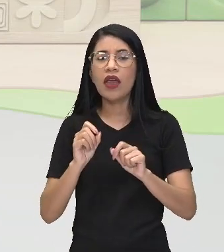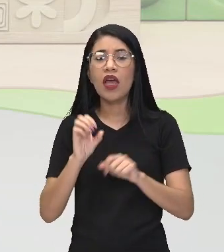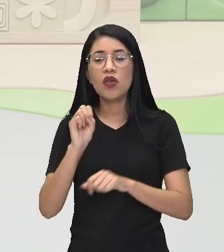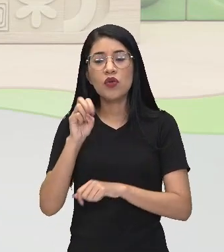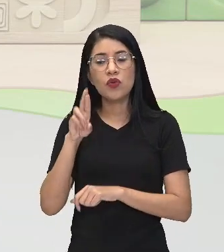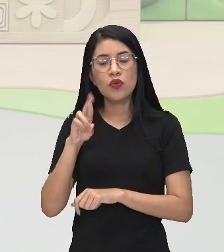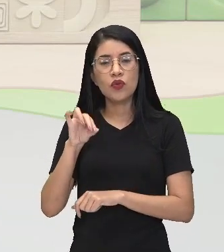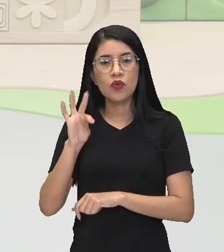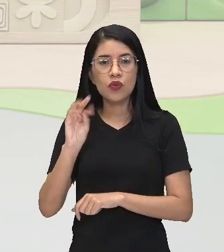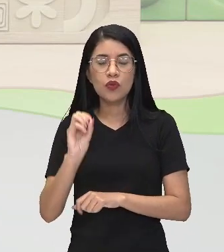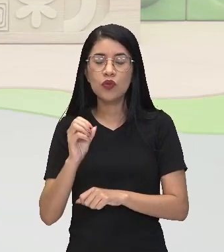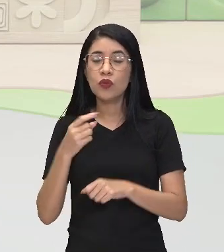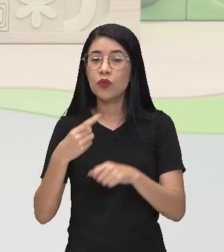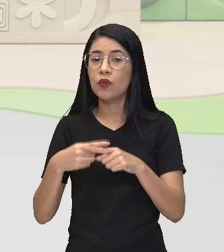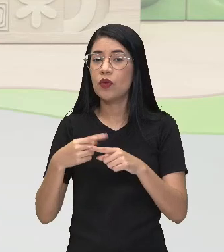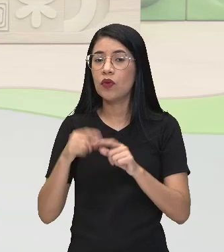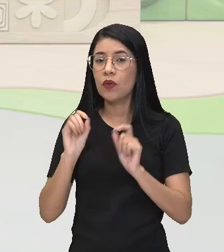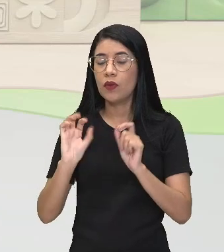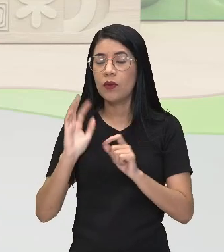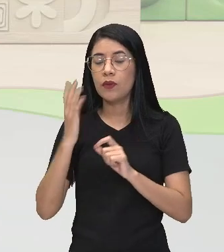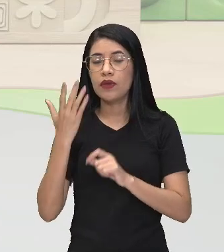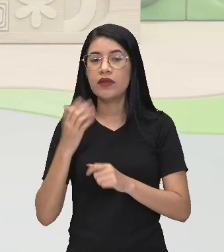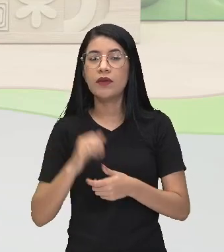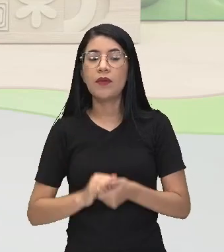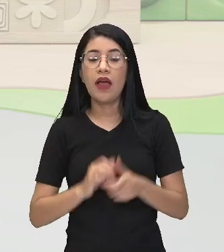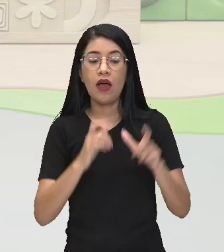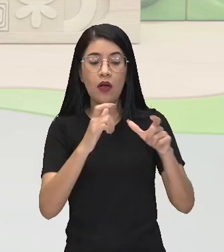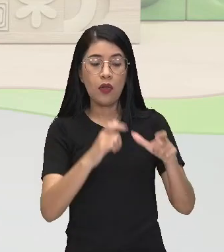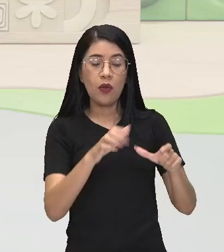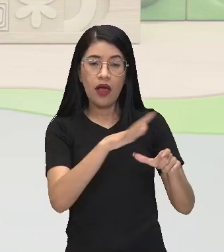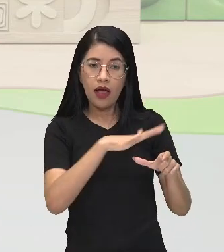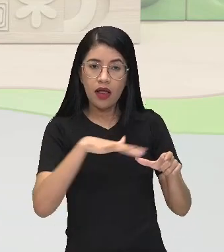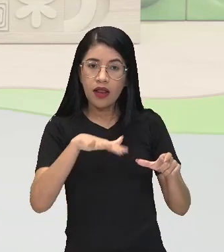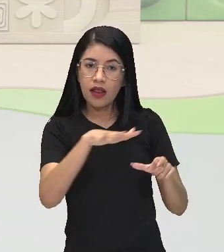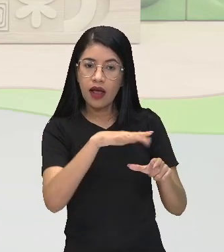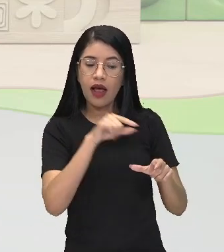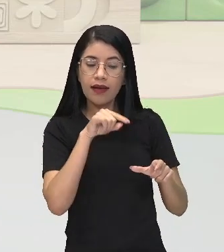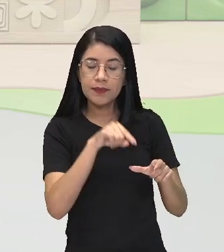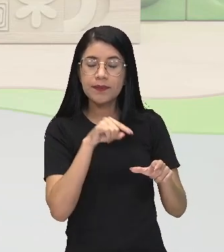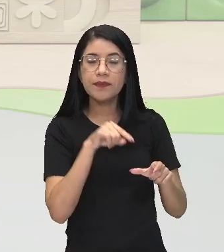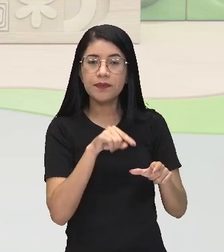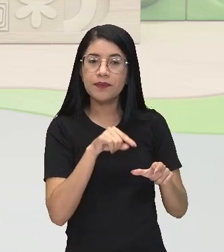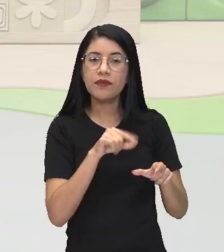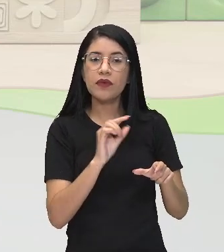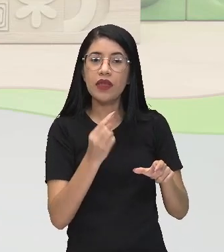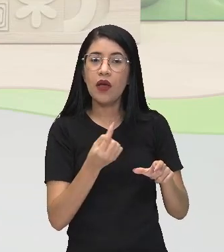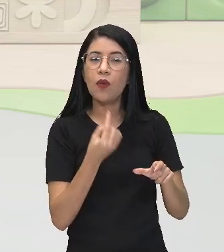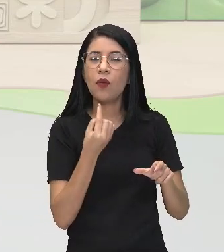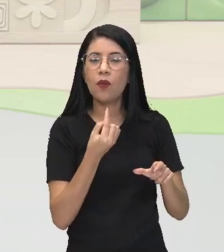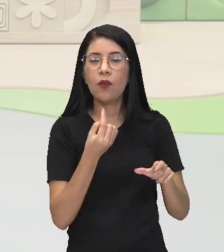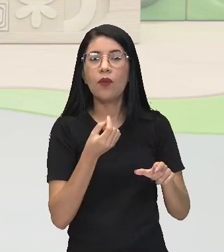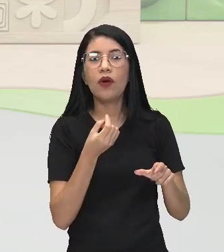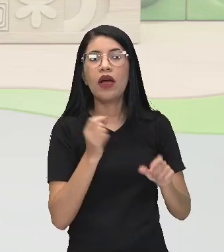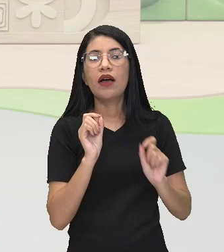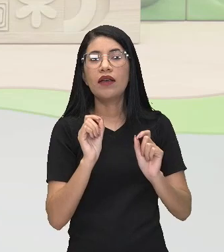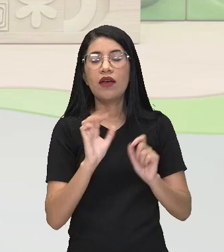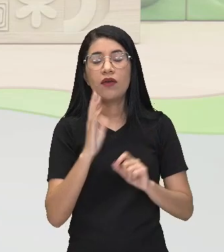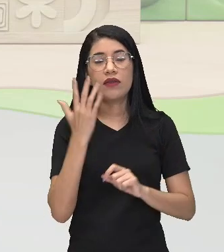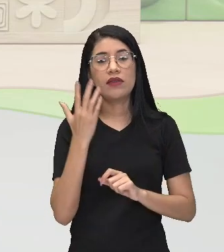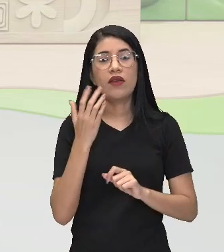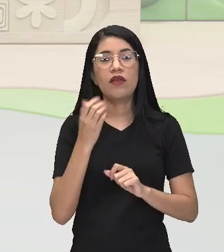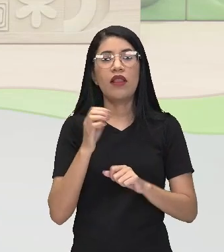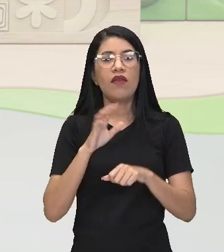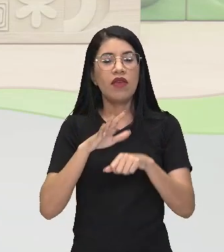um determinado lugar, né, um ponto isolado, causou a ocorrência